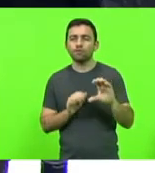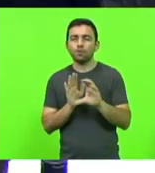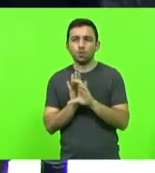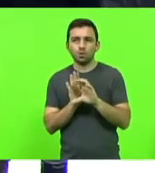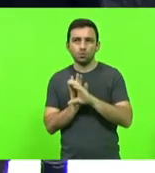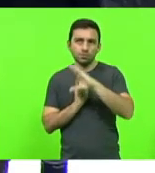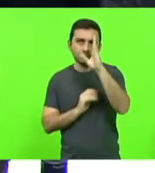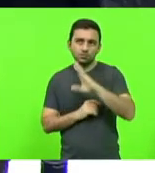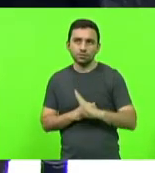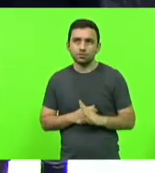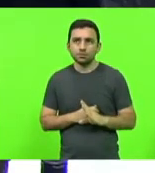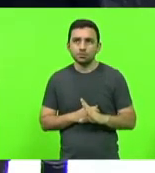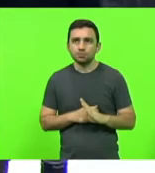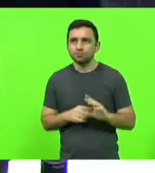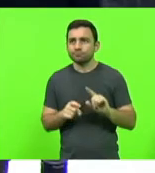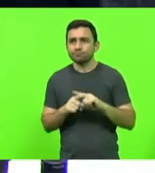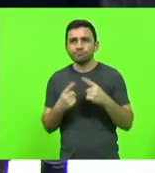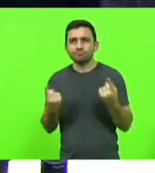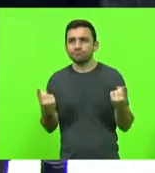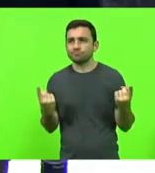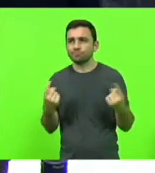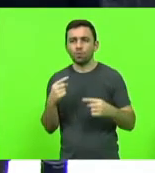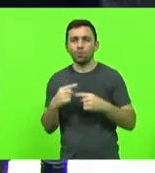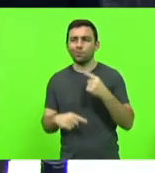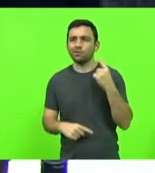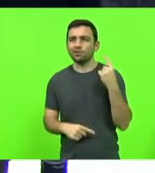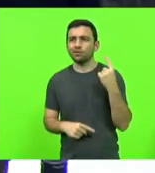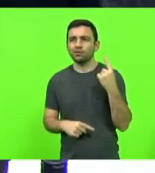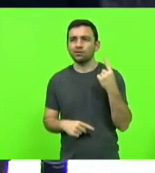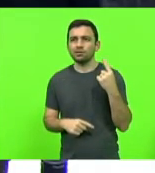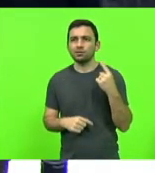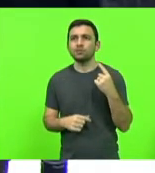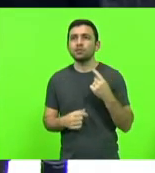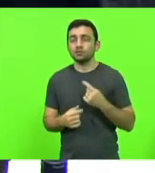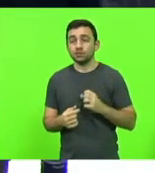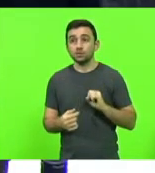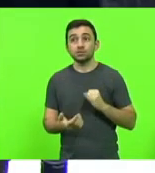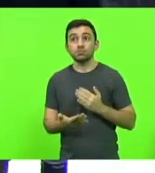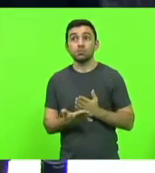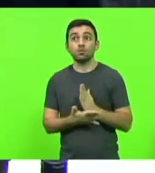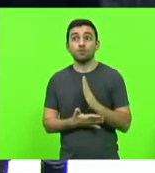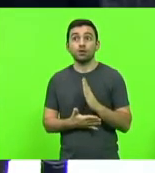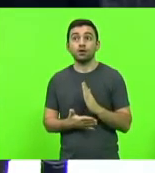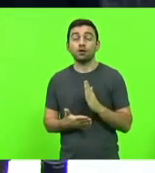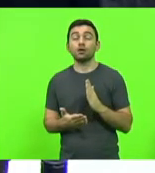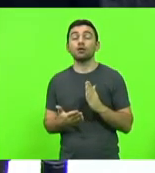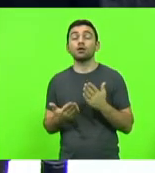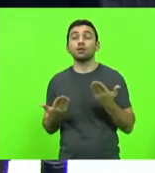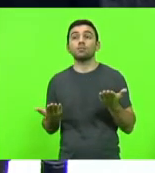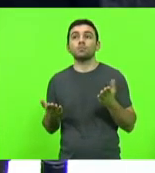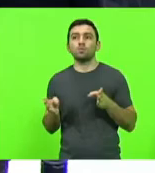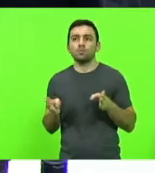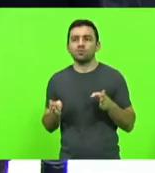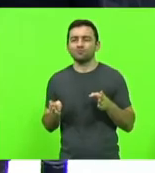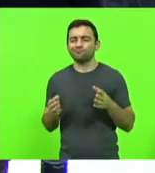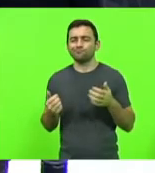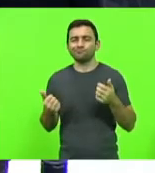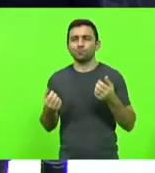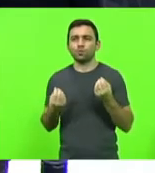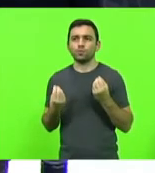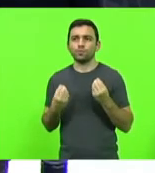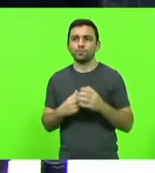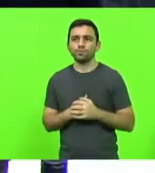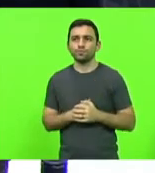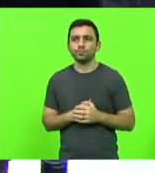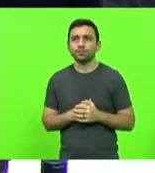Brasileiro, altamente fora de qualquer juízo e uma aprovação naquele momento infeliz. Obrigado e peço